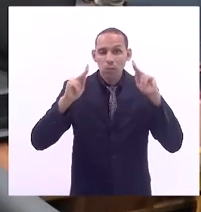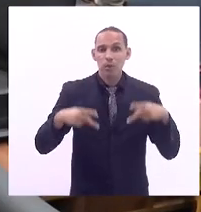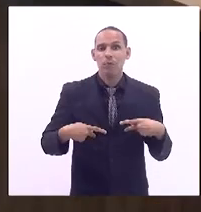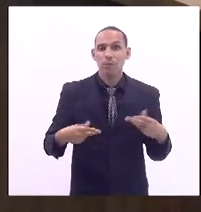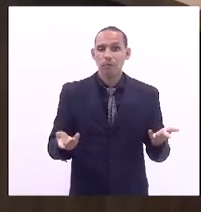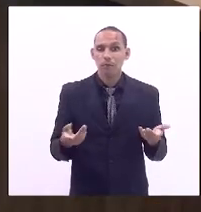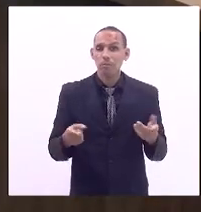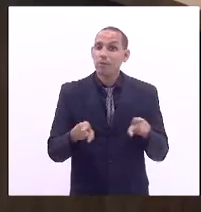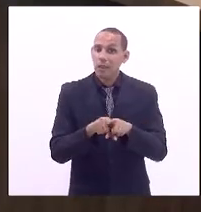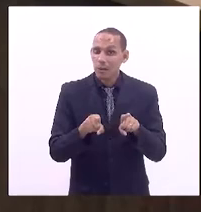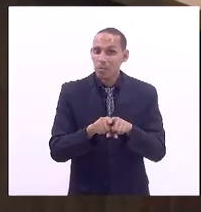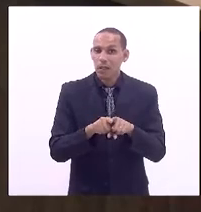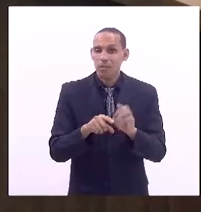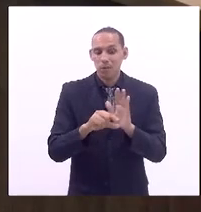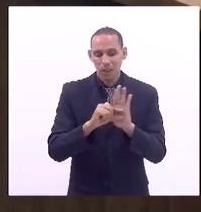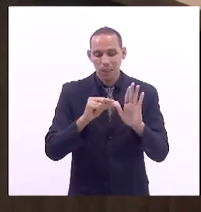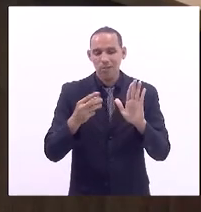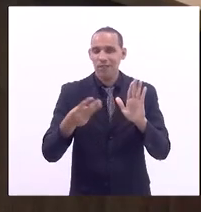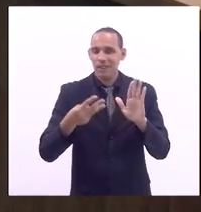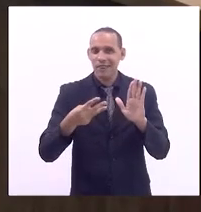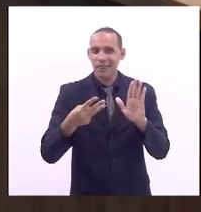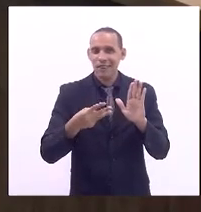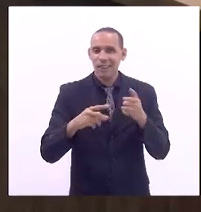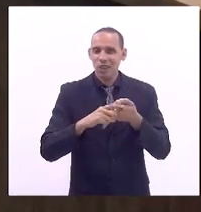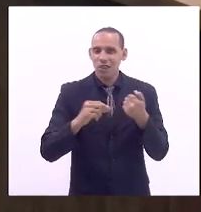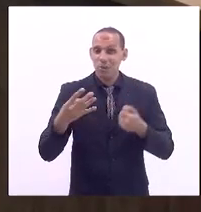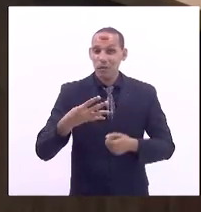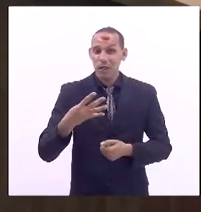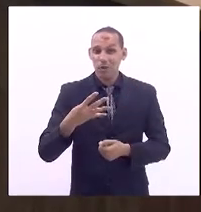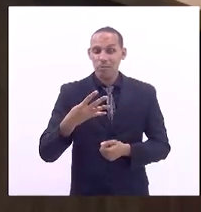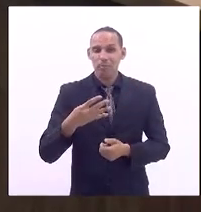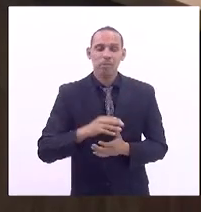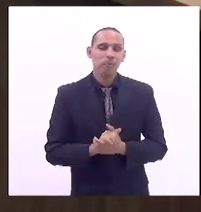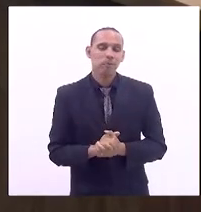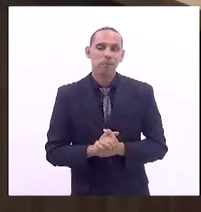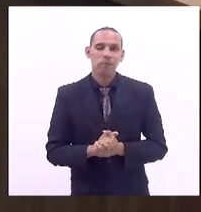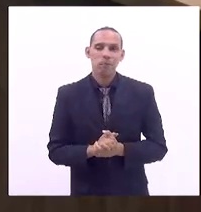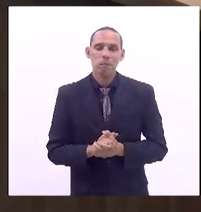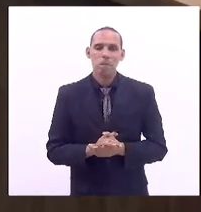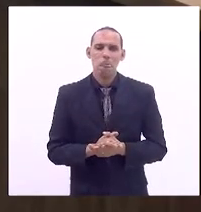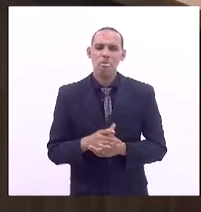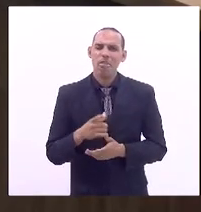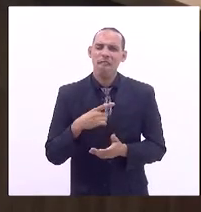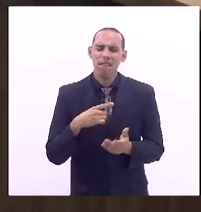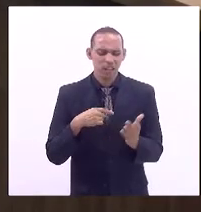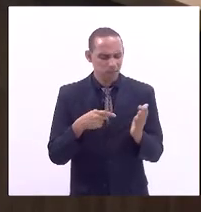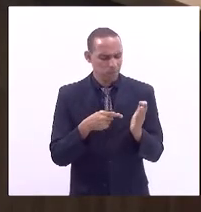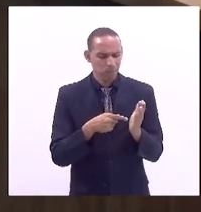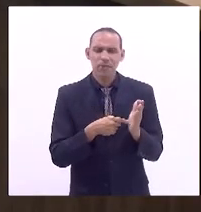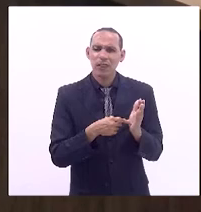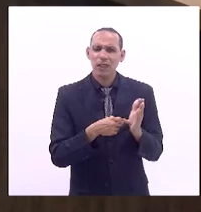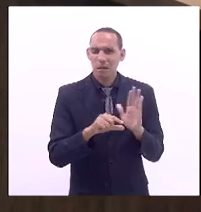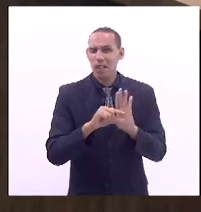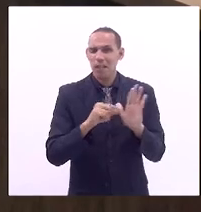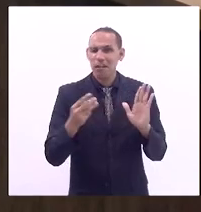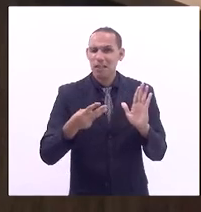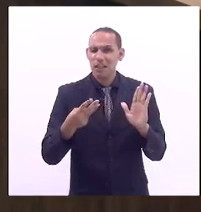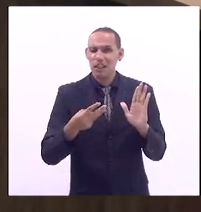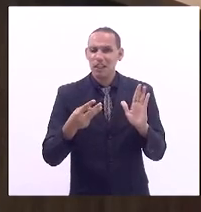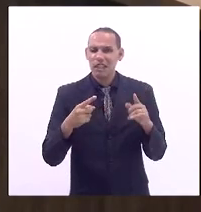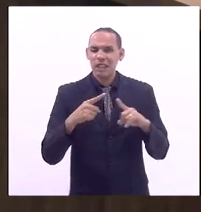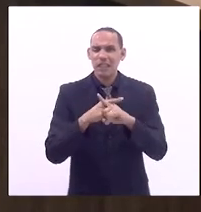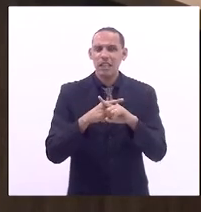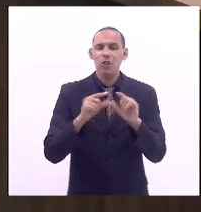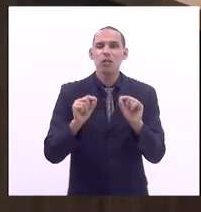Além do Mar lá no parágrafo terceiro do artigo 4º e tem uma esse parado terceiro tem a